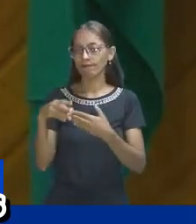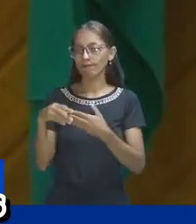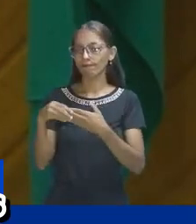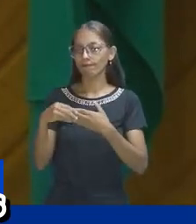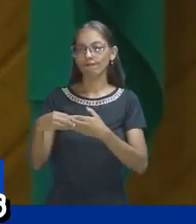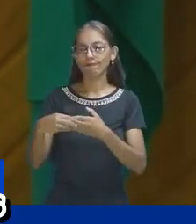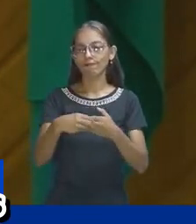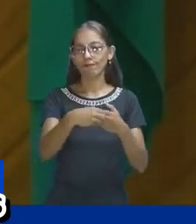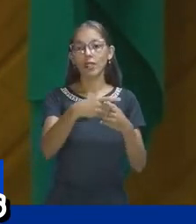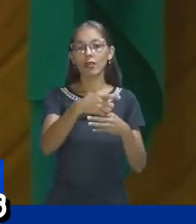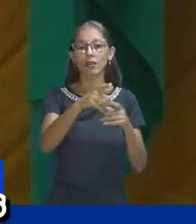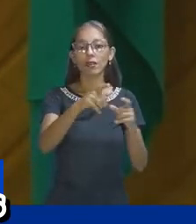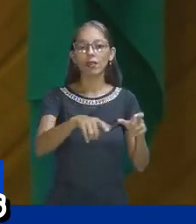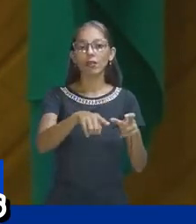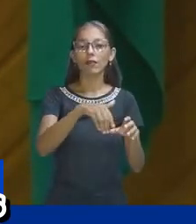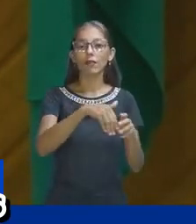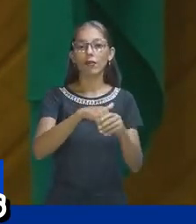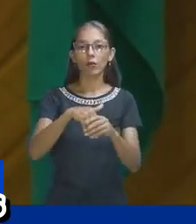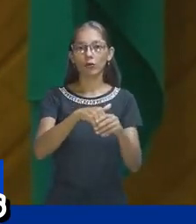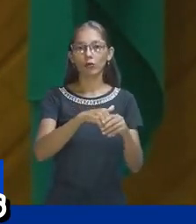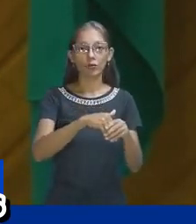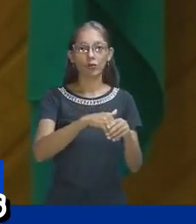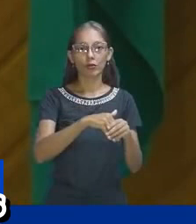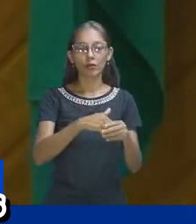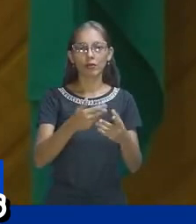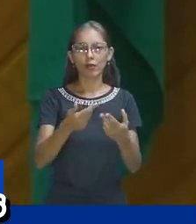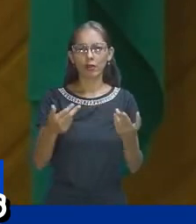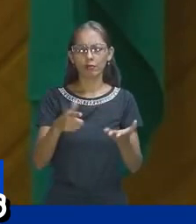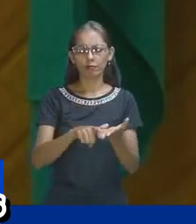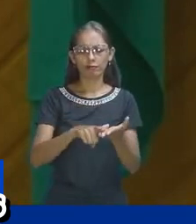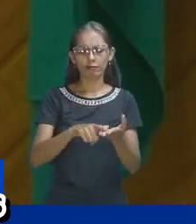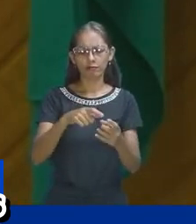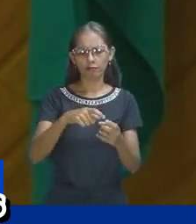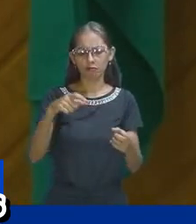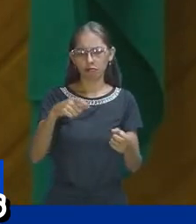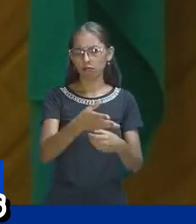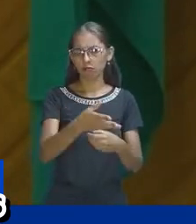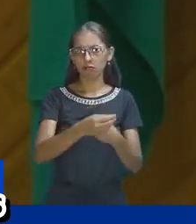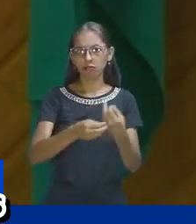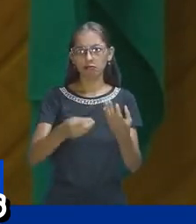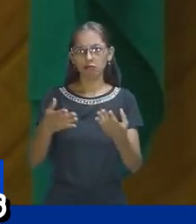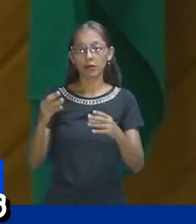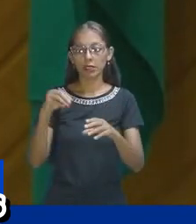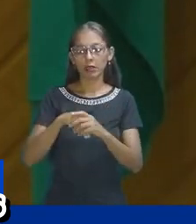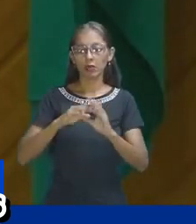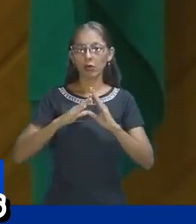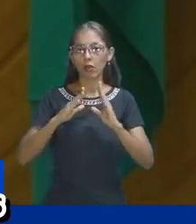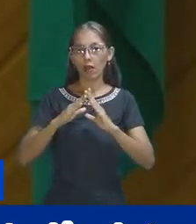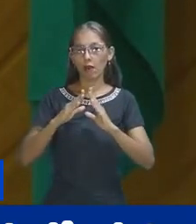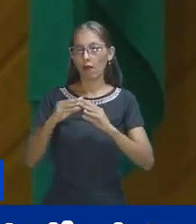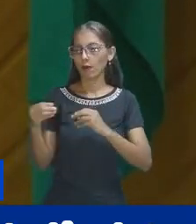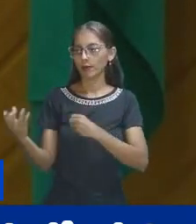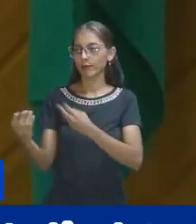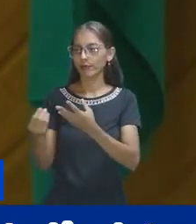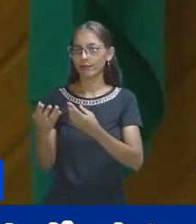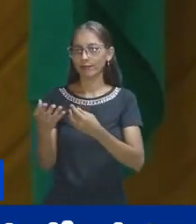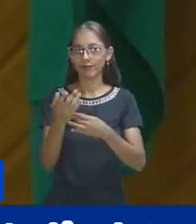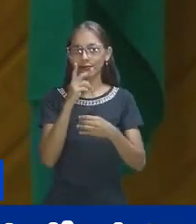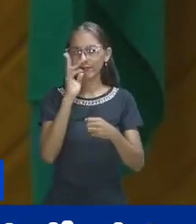o local de votação, distribuindo santinhos no interior do veículo para favorecer o candidato Diogo